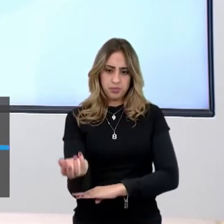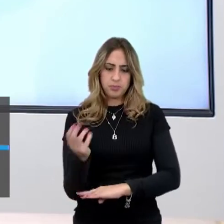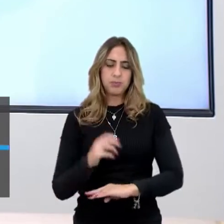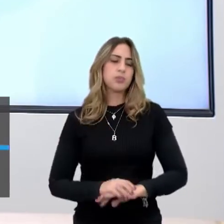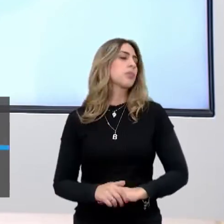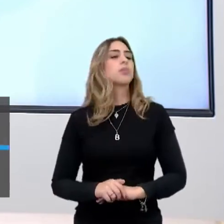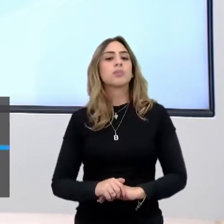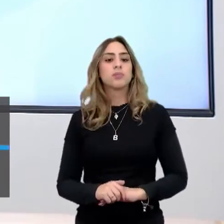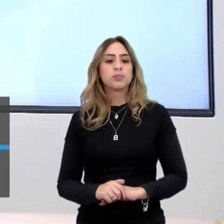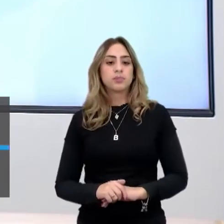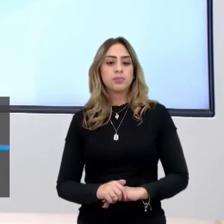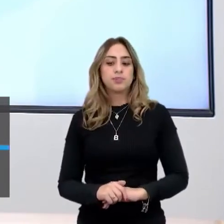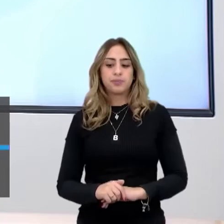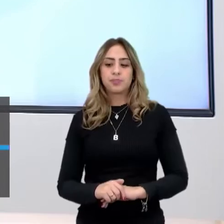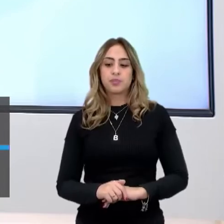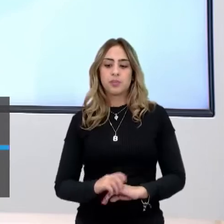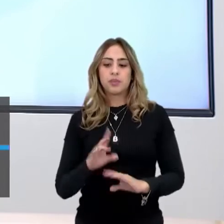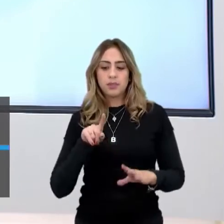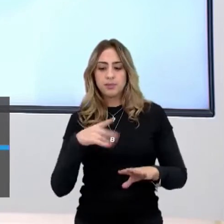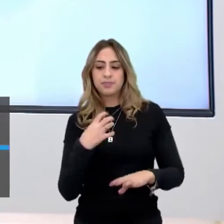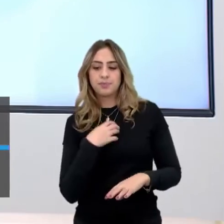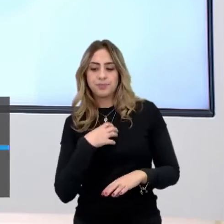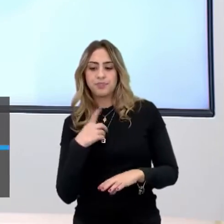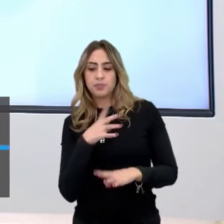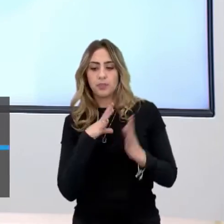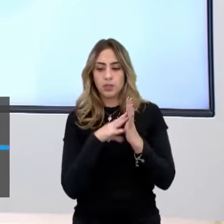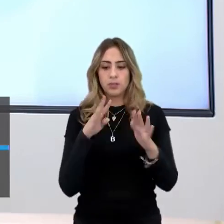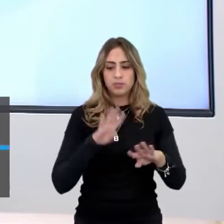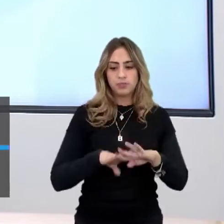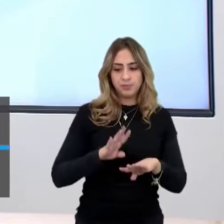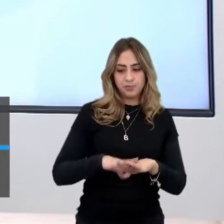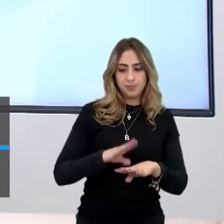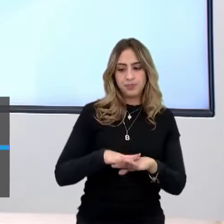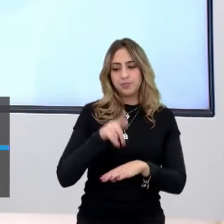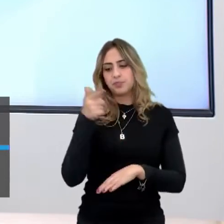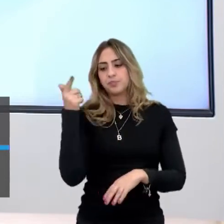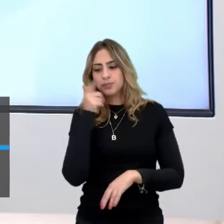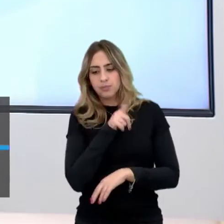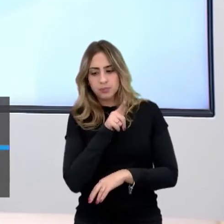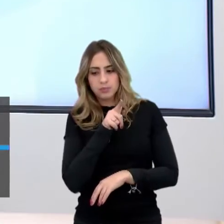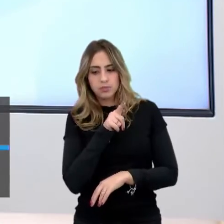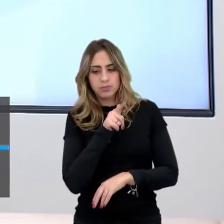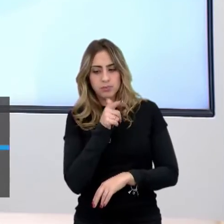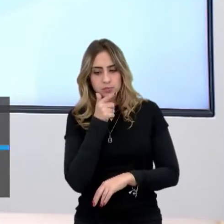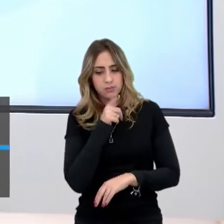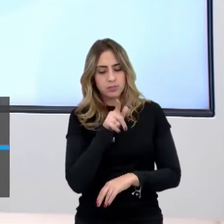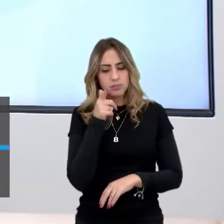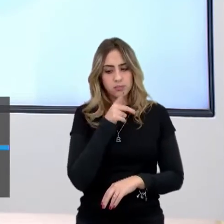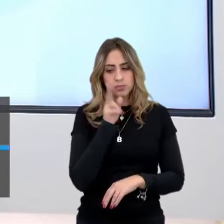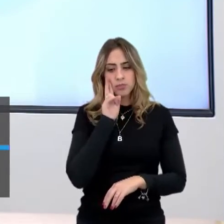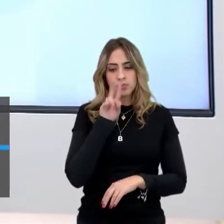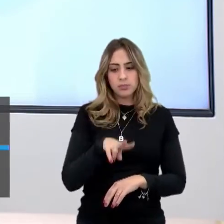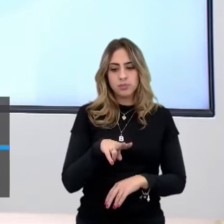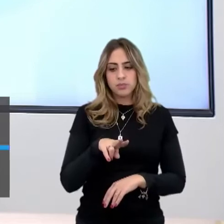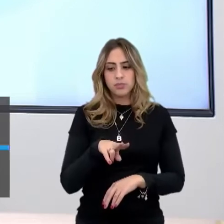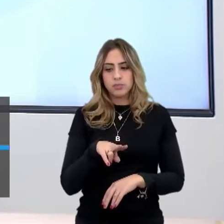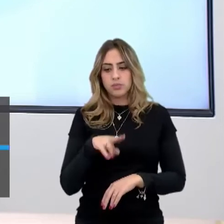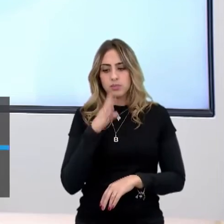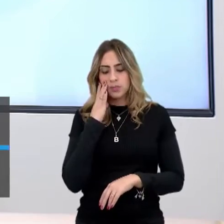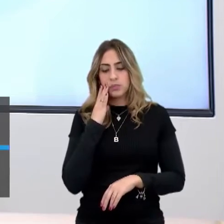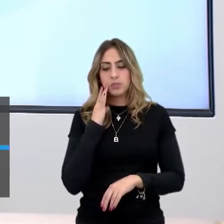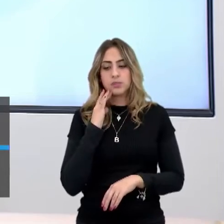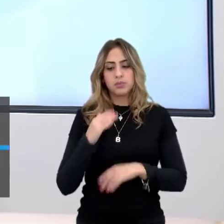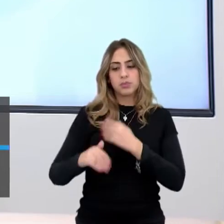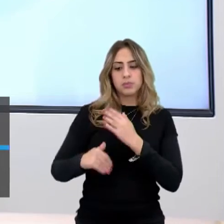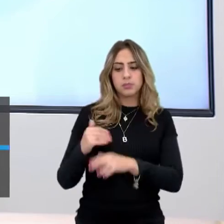né? Então são situações que os modelos matemáticos eles conseguem prever isso,